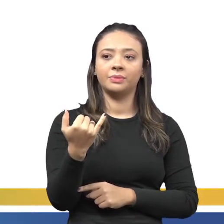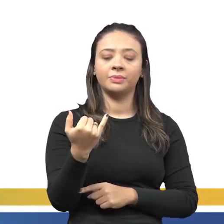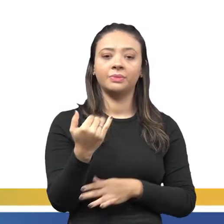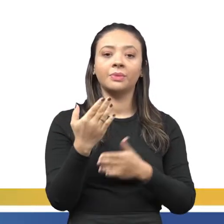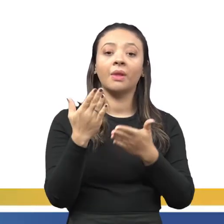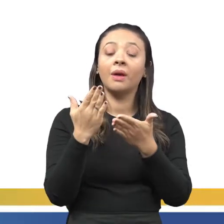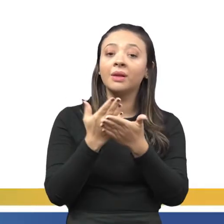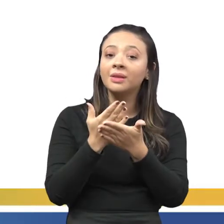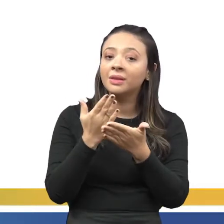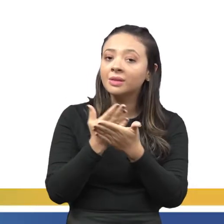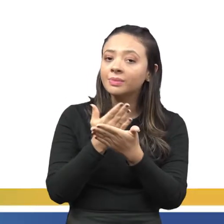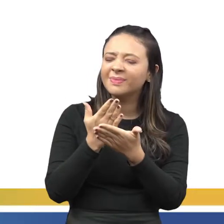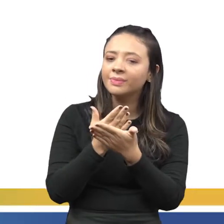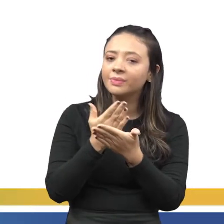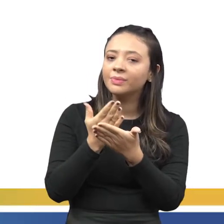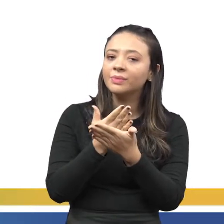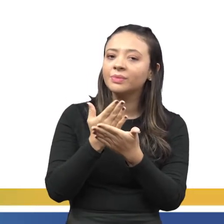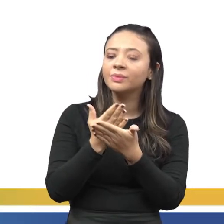Book,